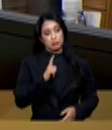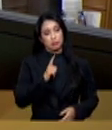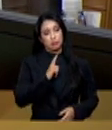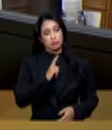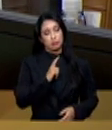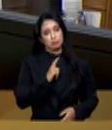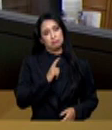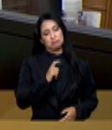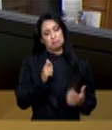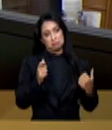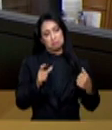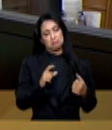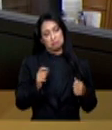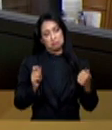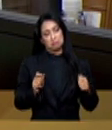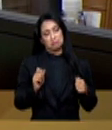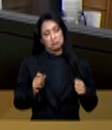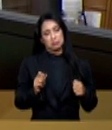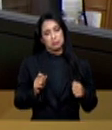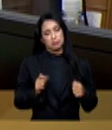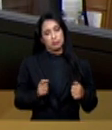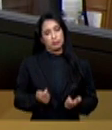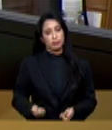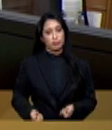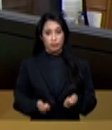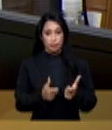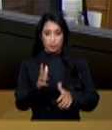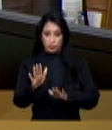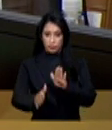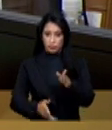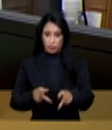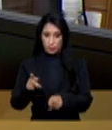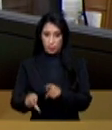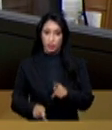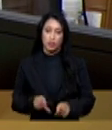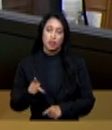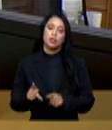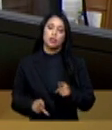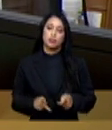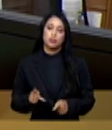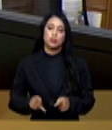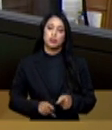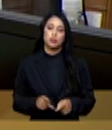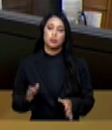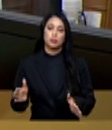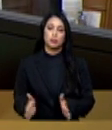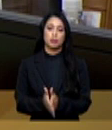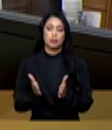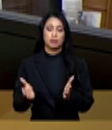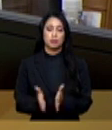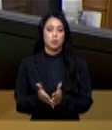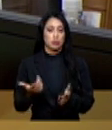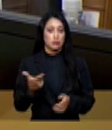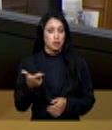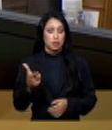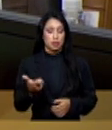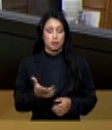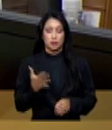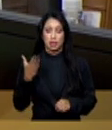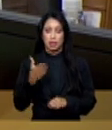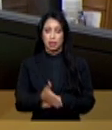deve vir mesmo hein bonito benefício da população mais desassistidas não